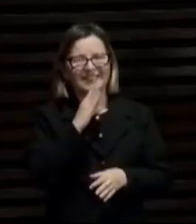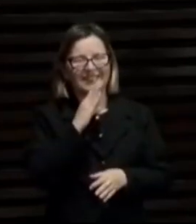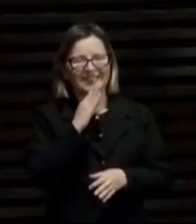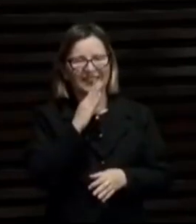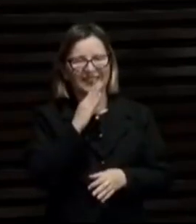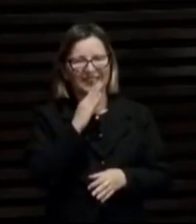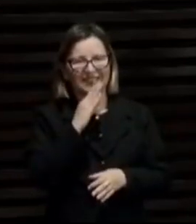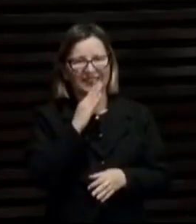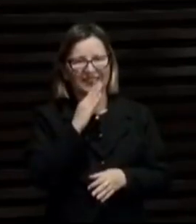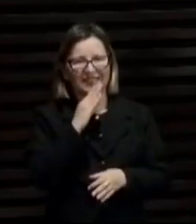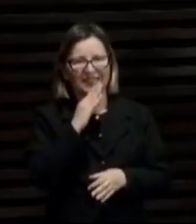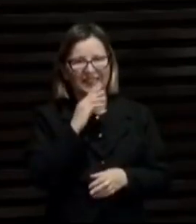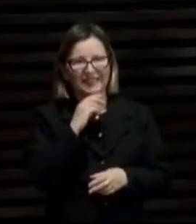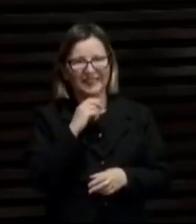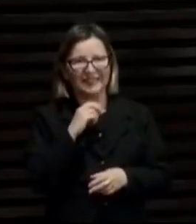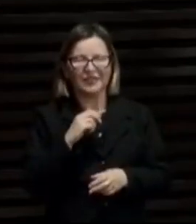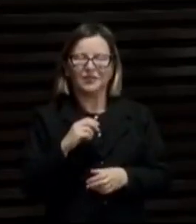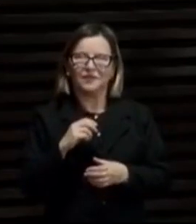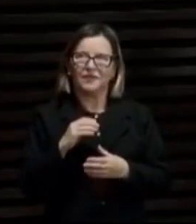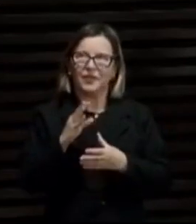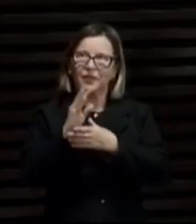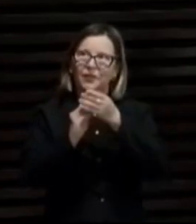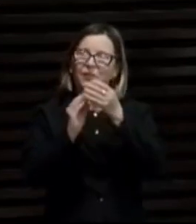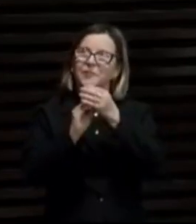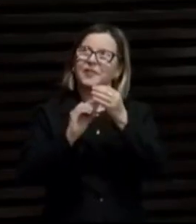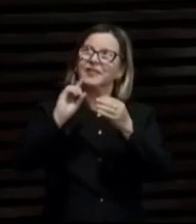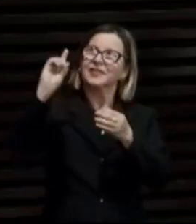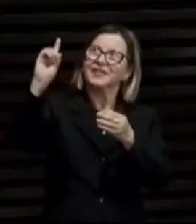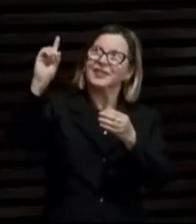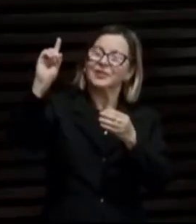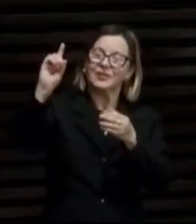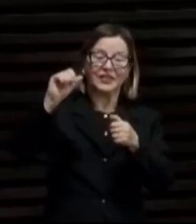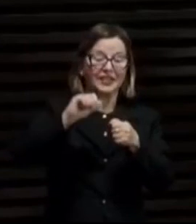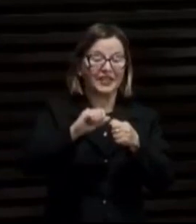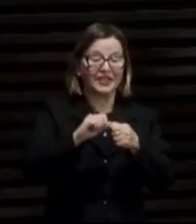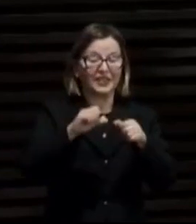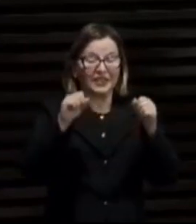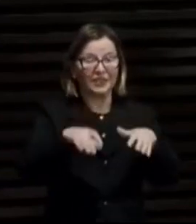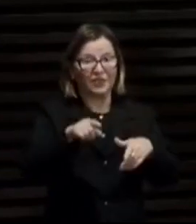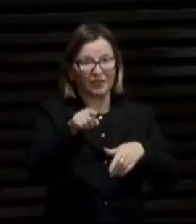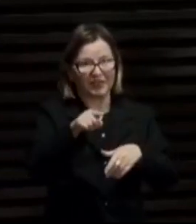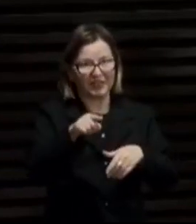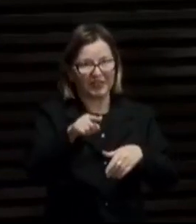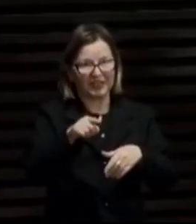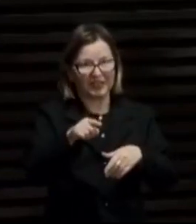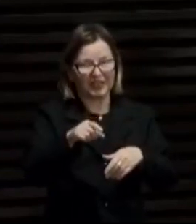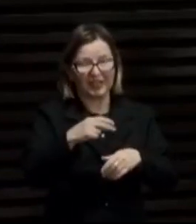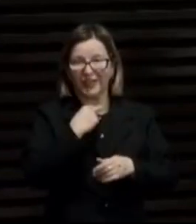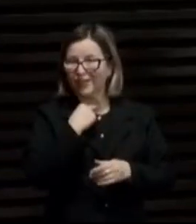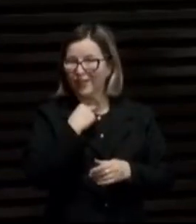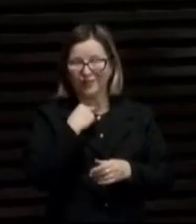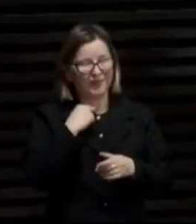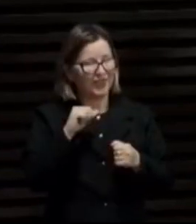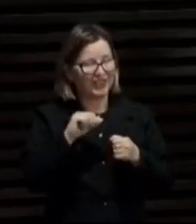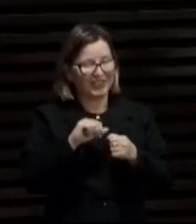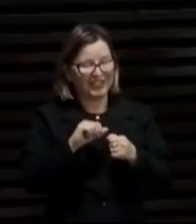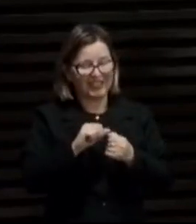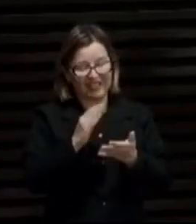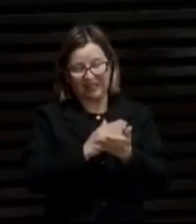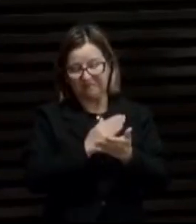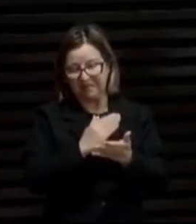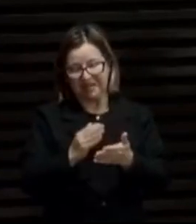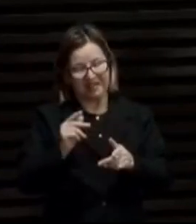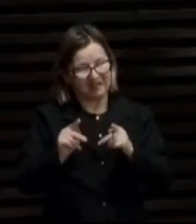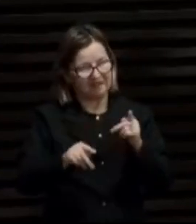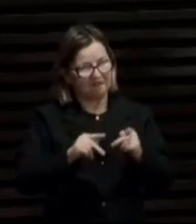imagem daquele que o criou, no qual não pode haver grego, nem judeu, circuncisão, nem